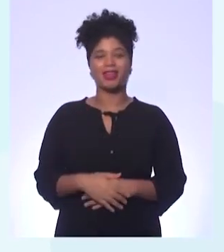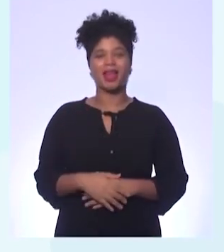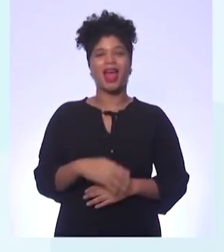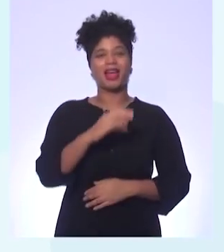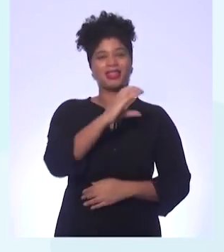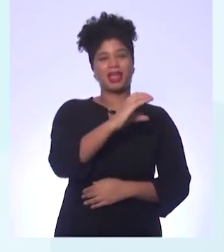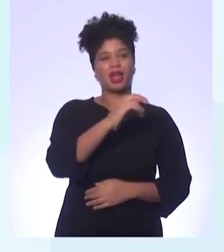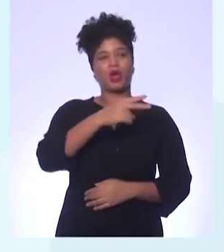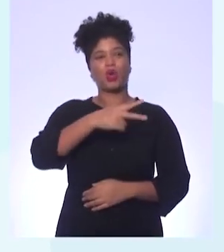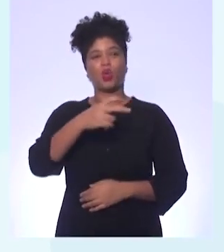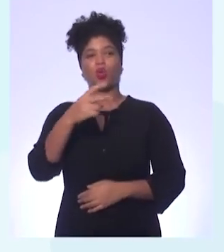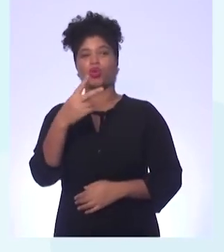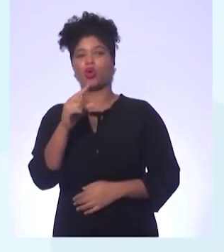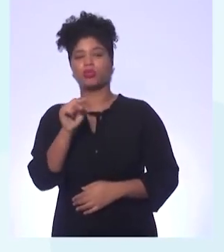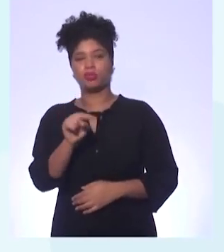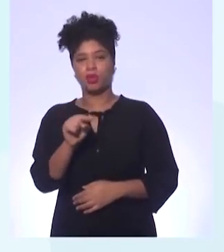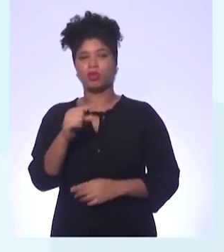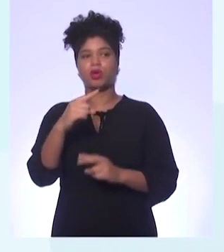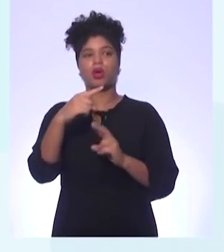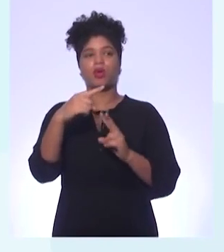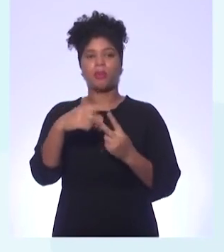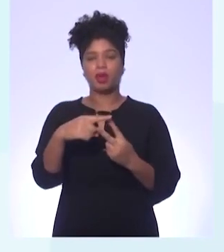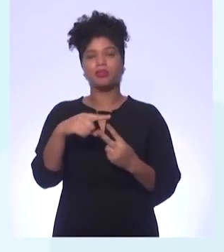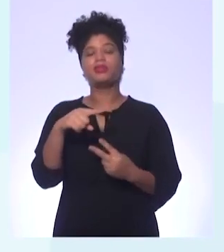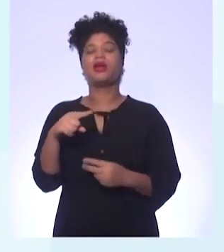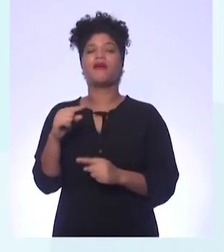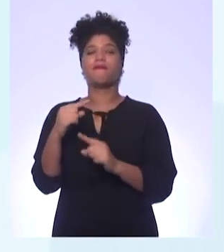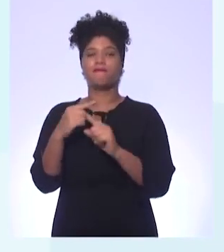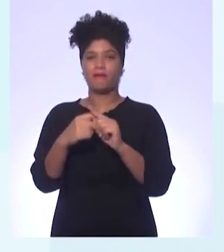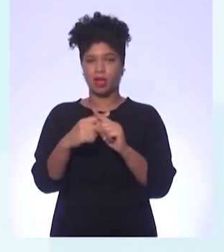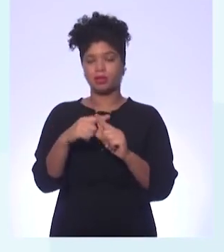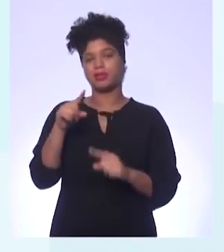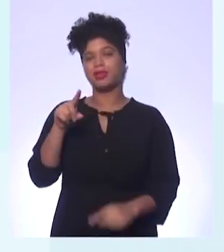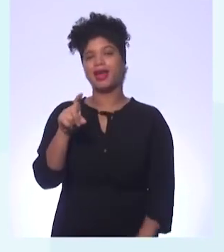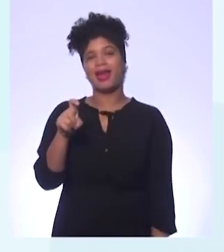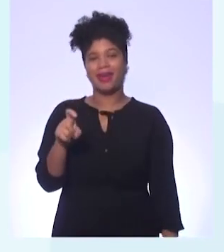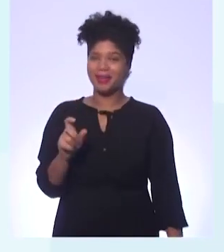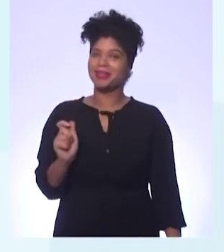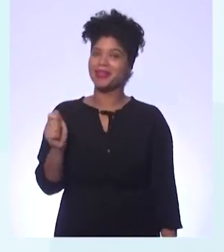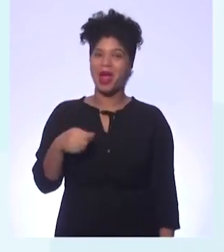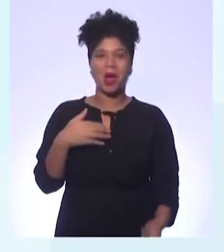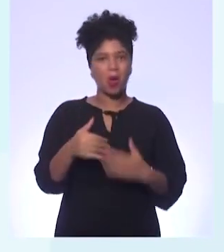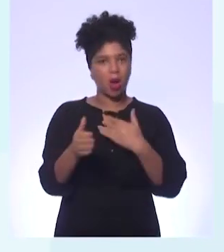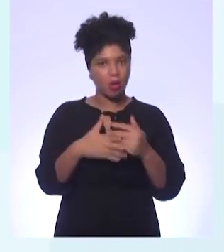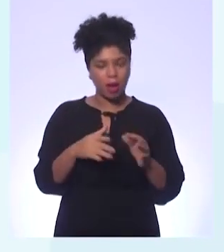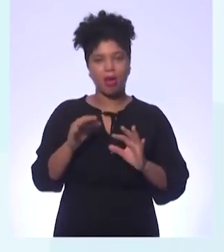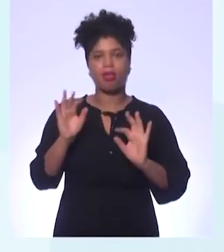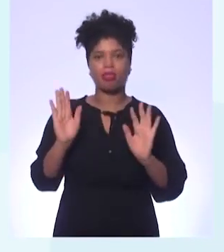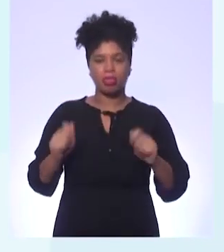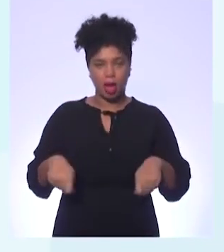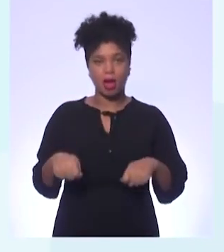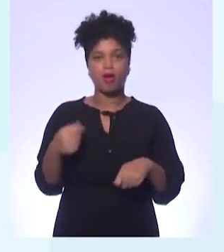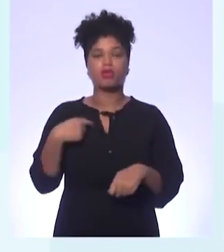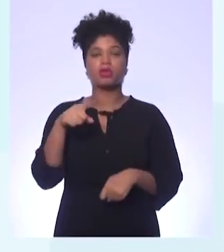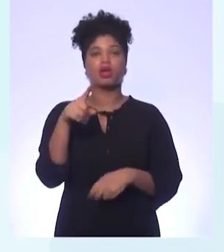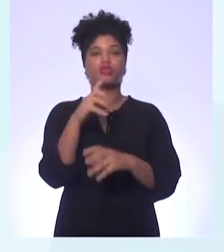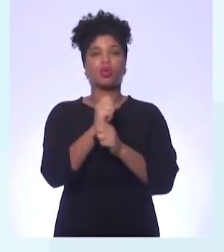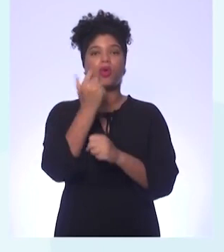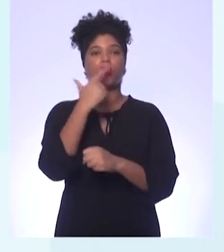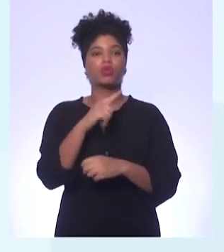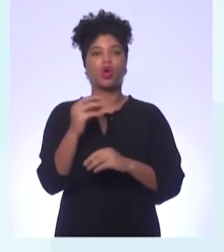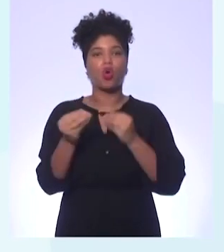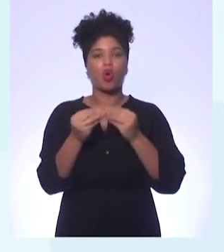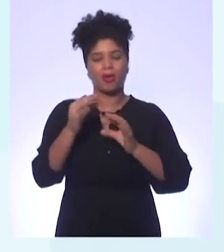comprimento de qualquer circunferência. Então, quando eu tenho uma circunferência que eu conheço o raio, que é a medida lá do centro até